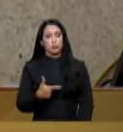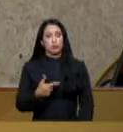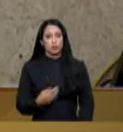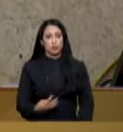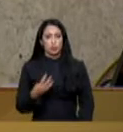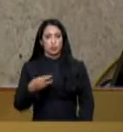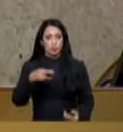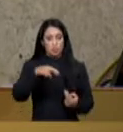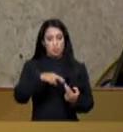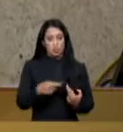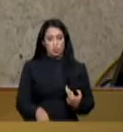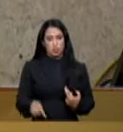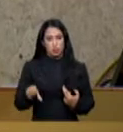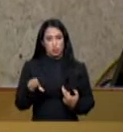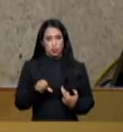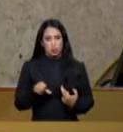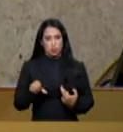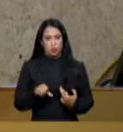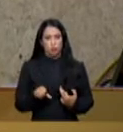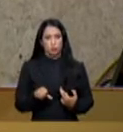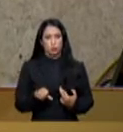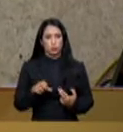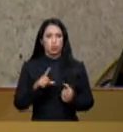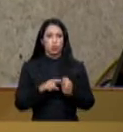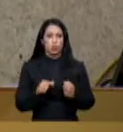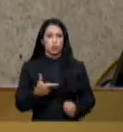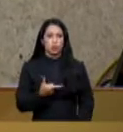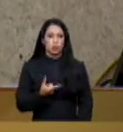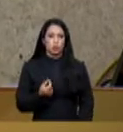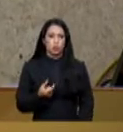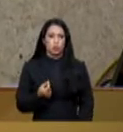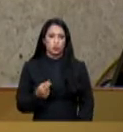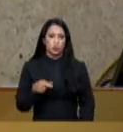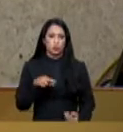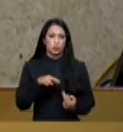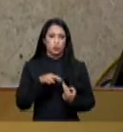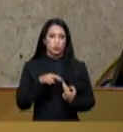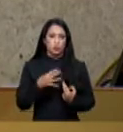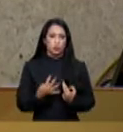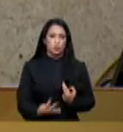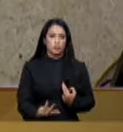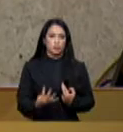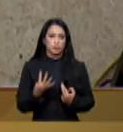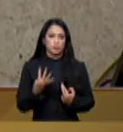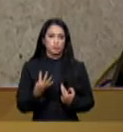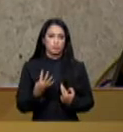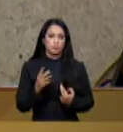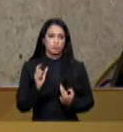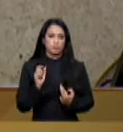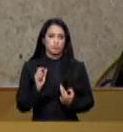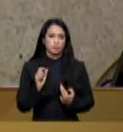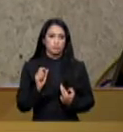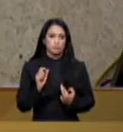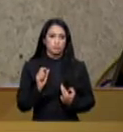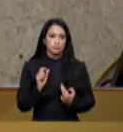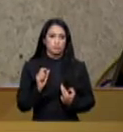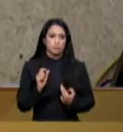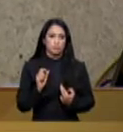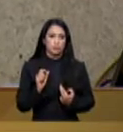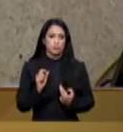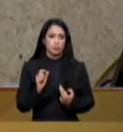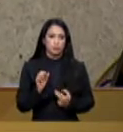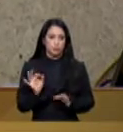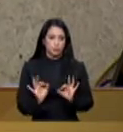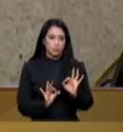23, inciso 9º, como pelo artigo 200, inciso 4º, dizem respeito ao planejamento